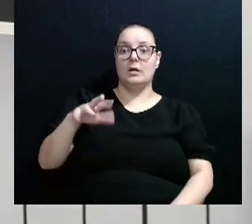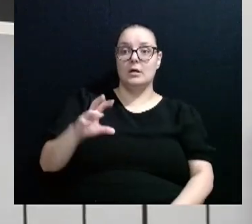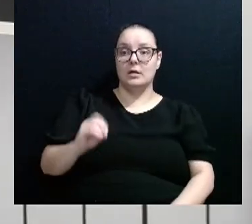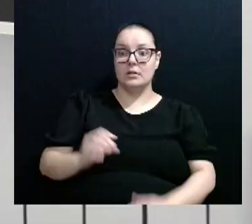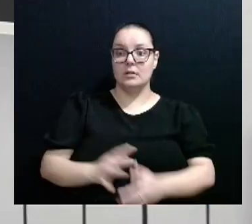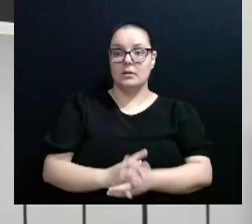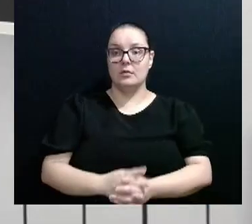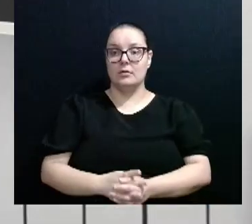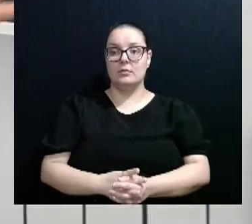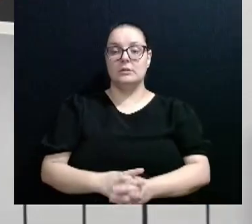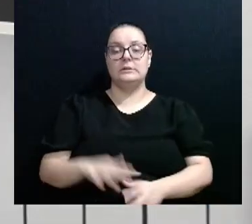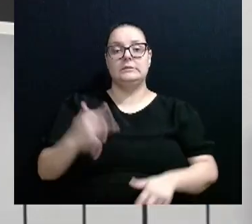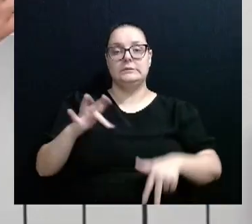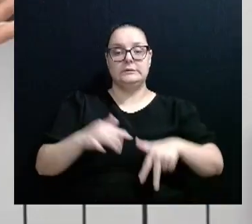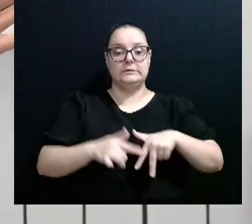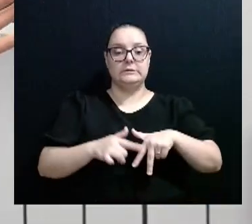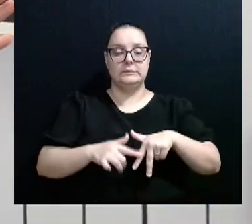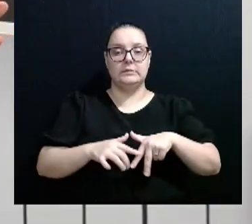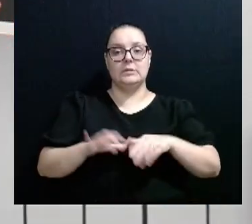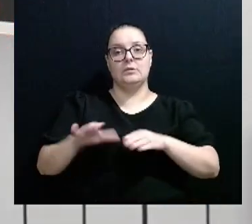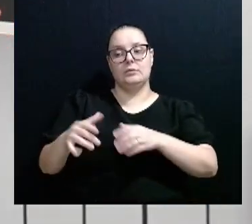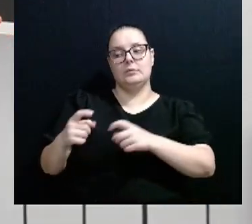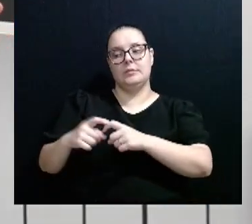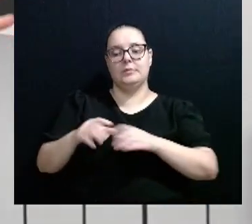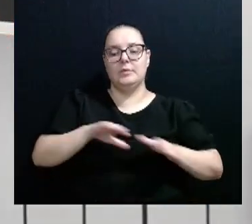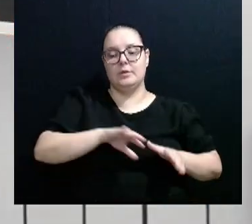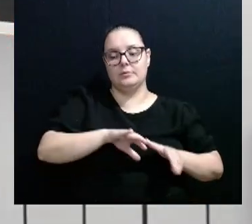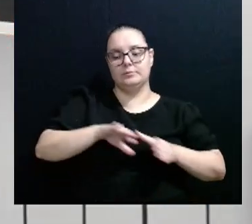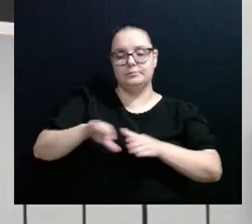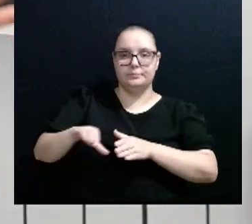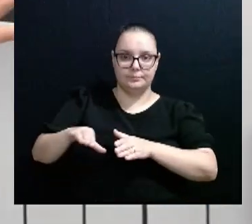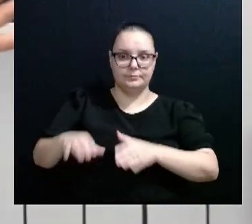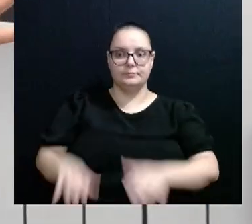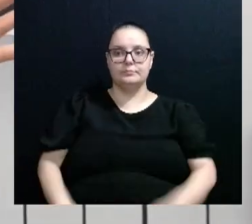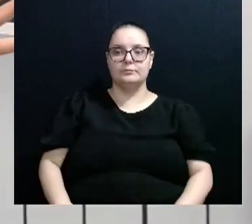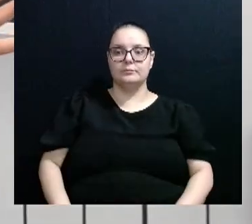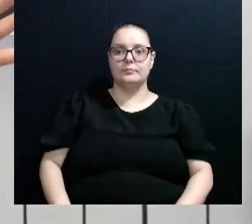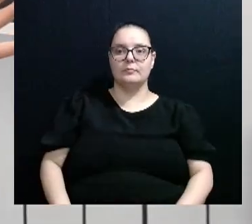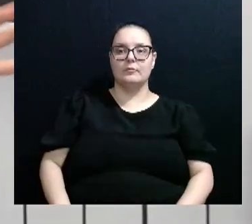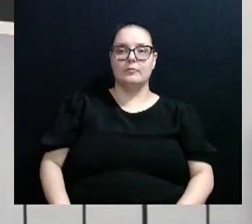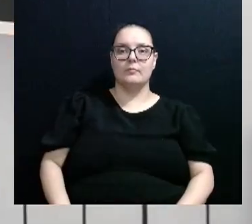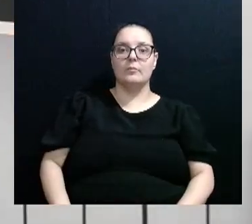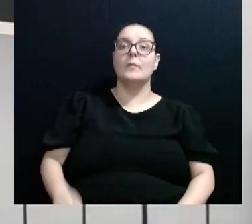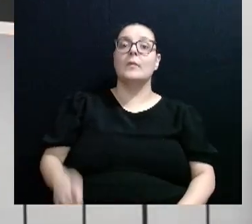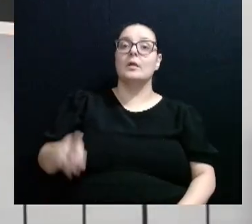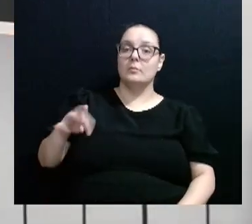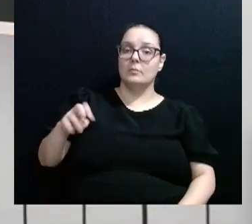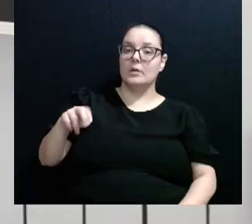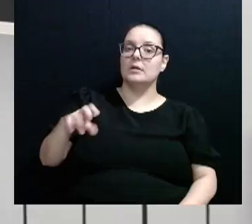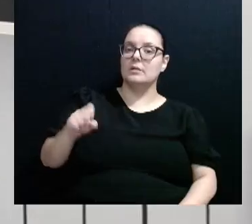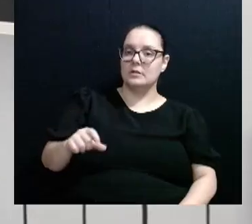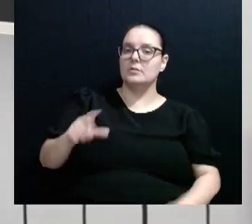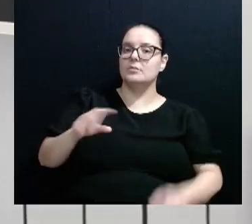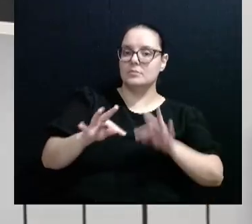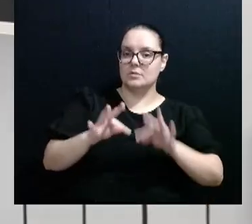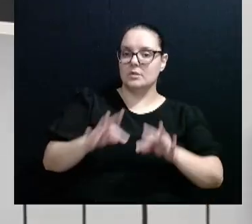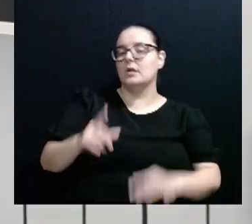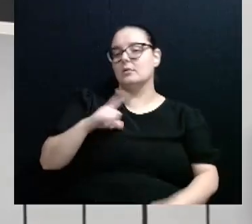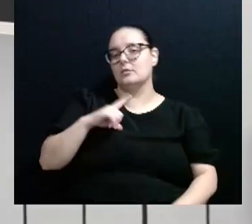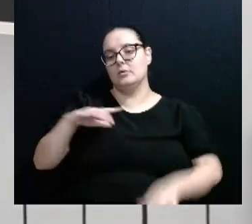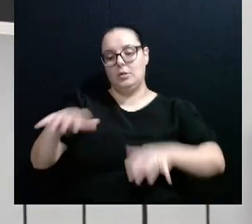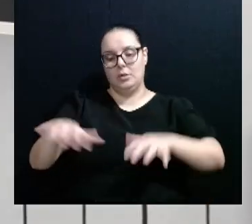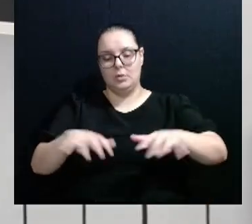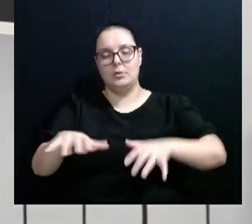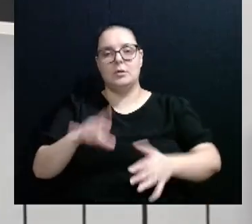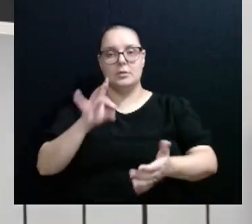vetado pelo departamento médico. Então o técnico Matheus Costa tem um bom elenco agora para montar a formação titular.